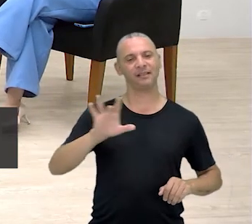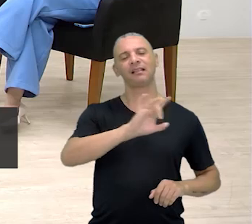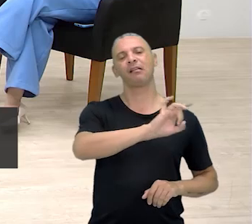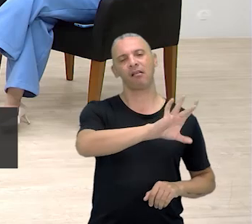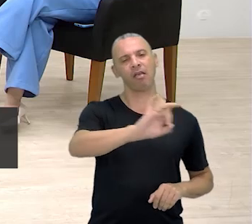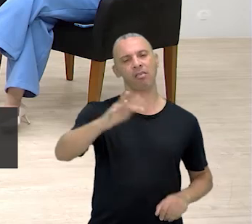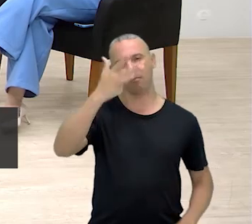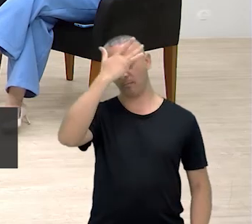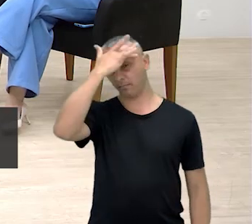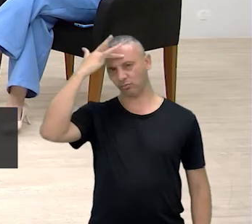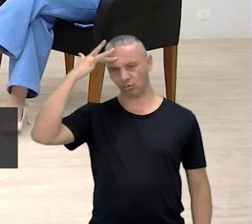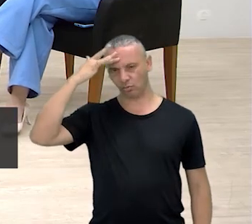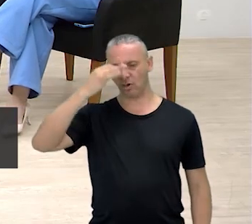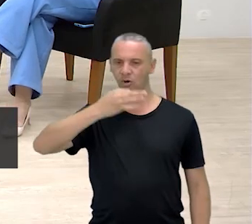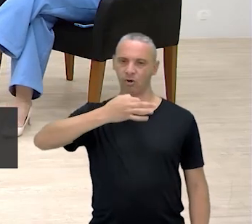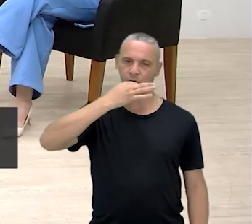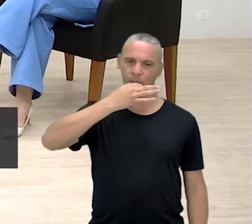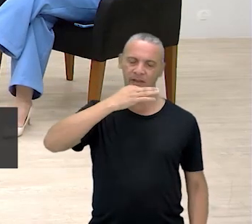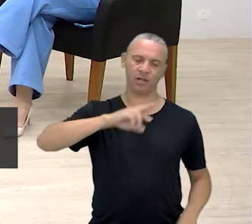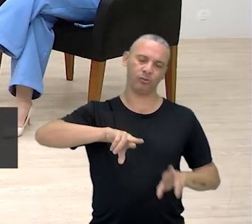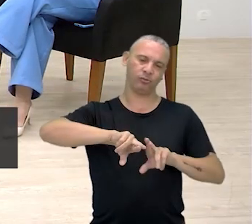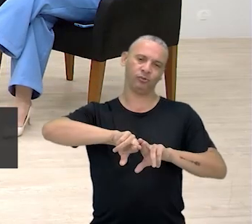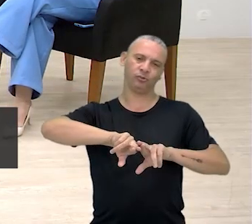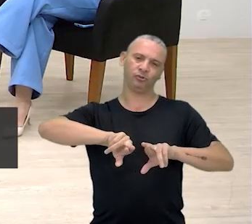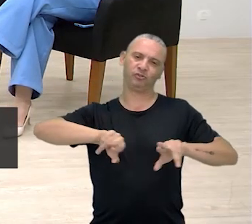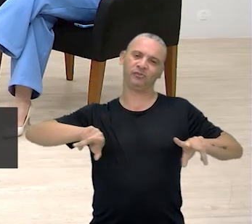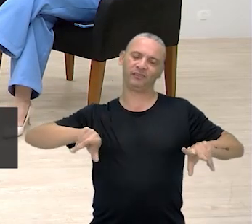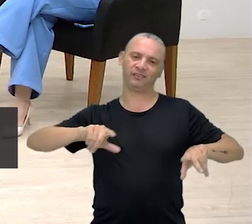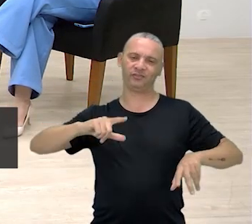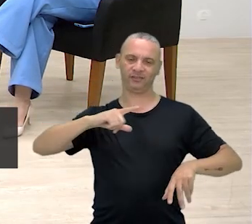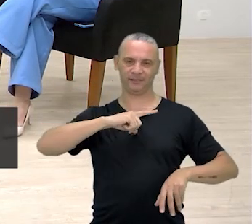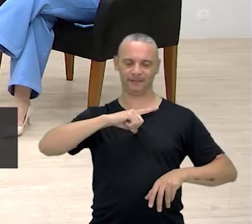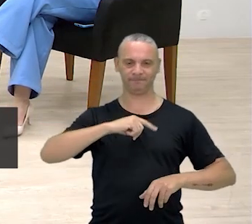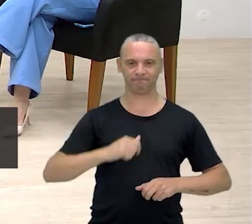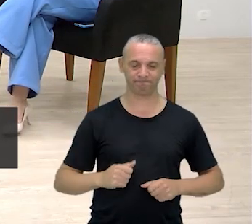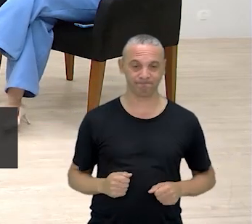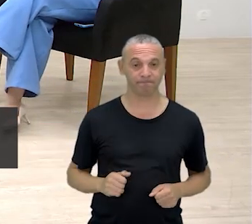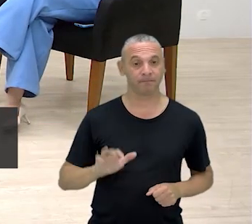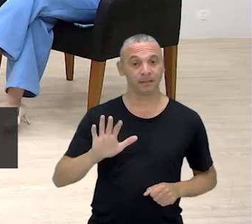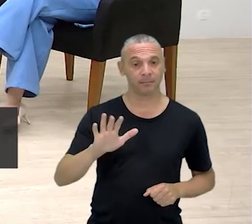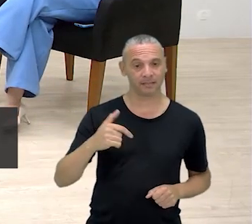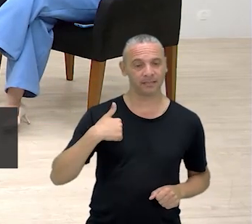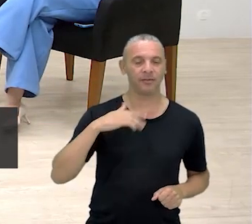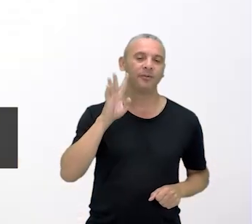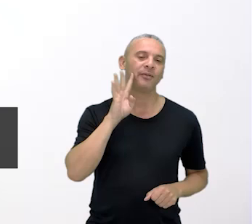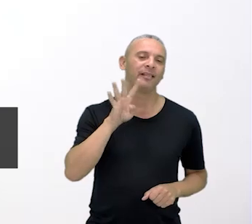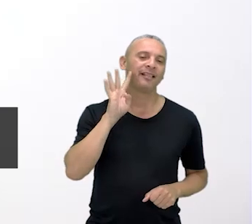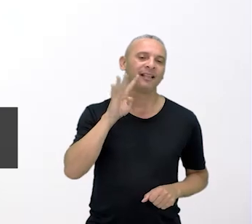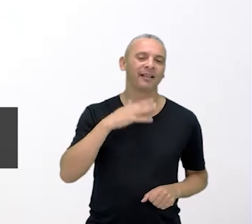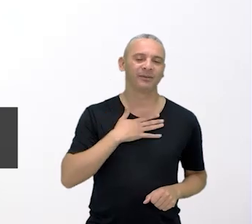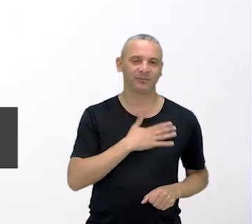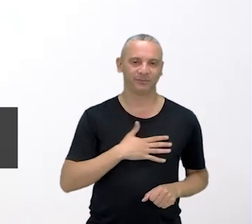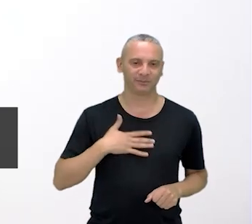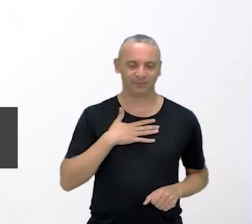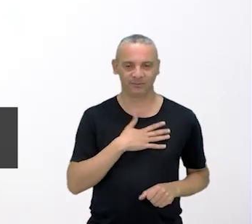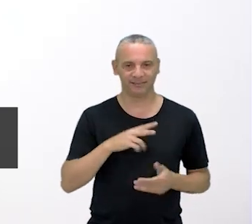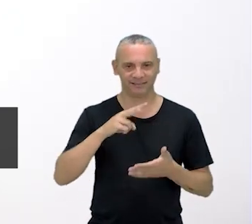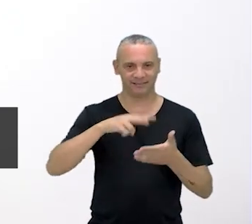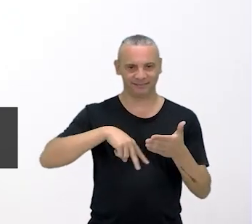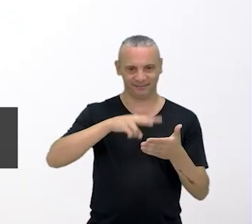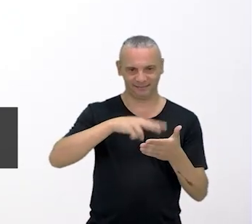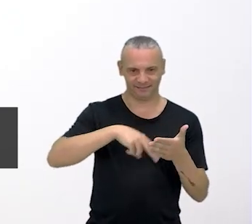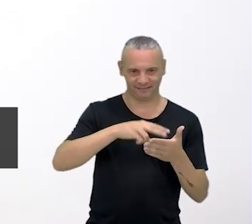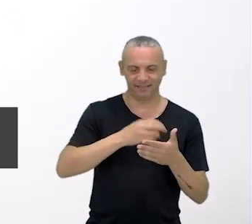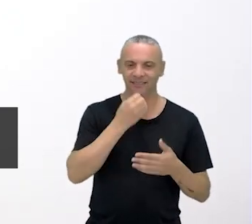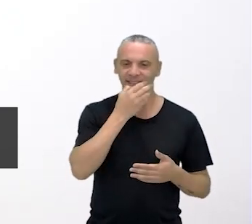um tem a sua percepção, o seu ponto de vista, né? Mas eu achei legal ter relido, achei bem legal. É